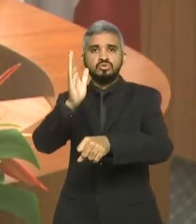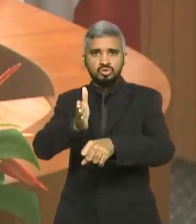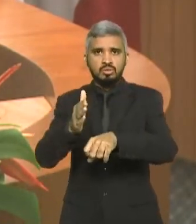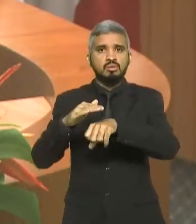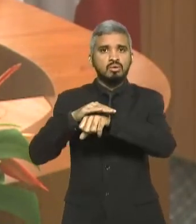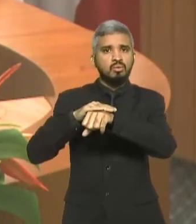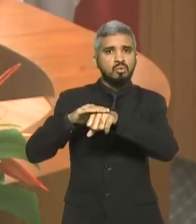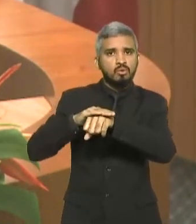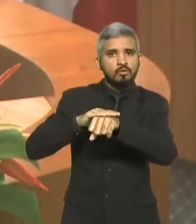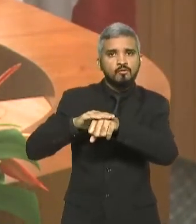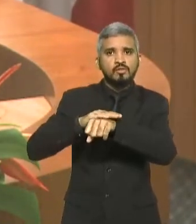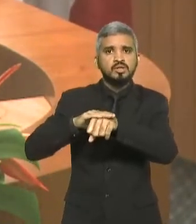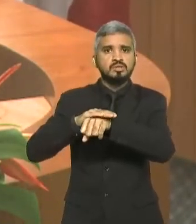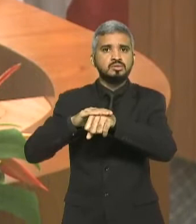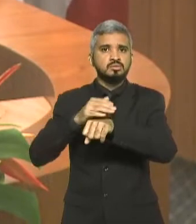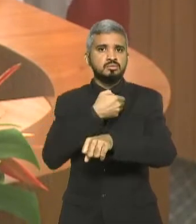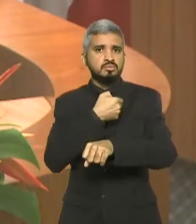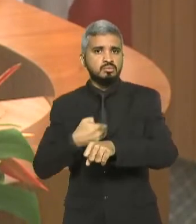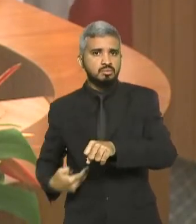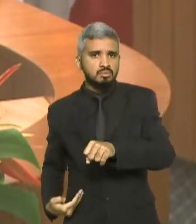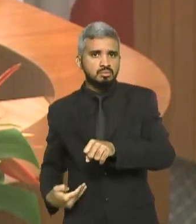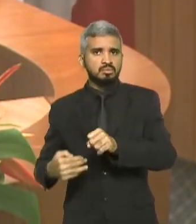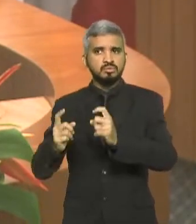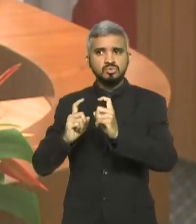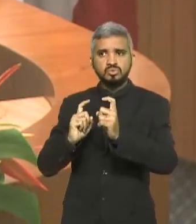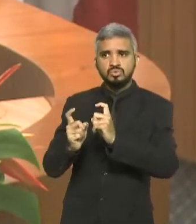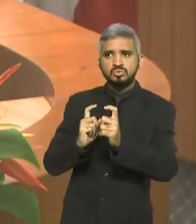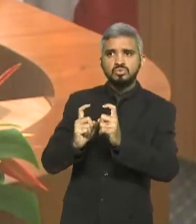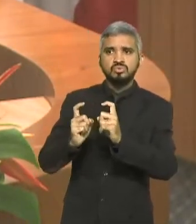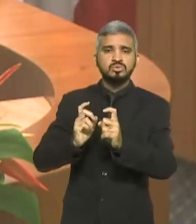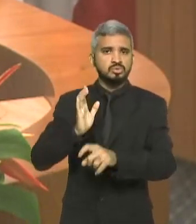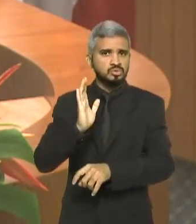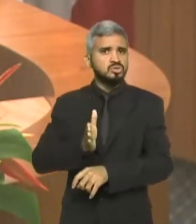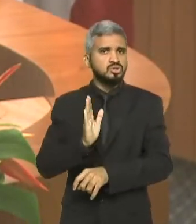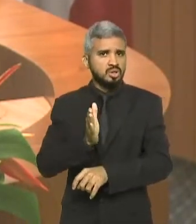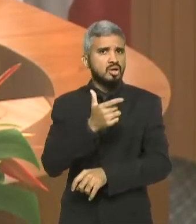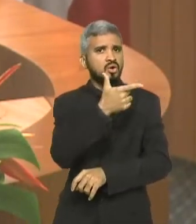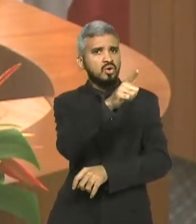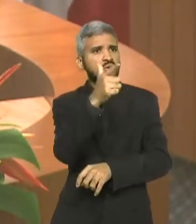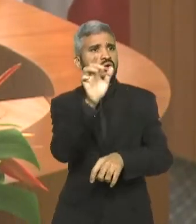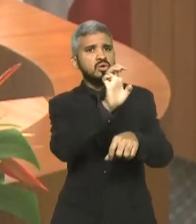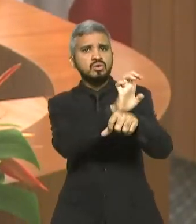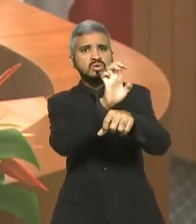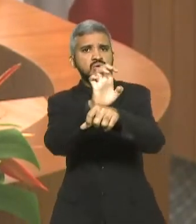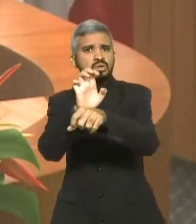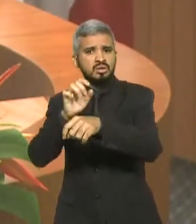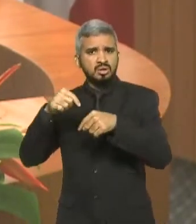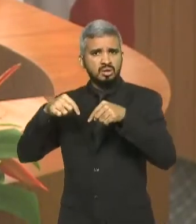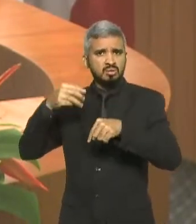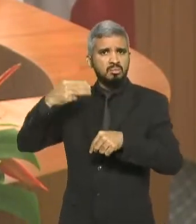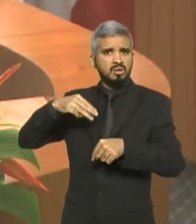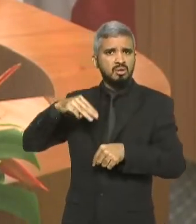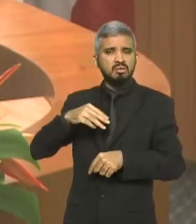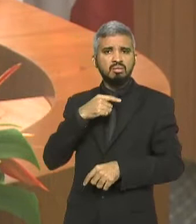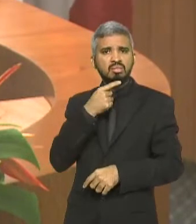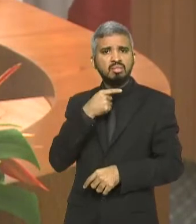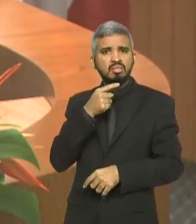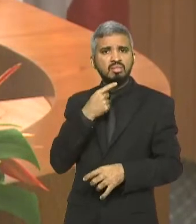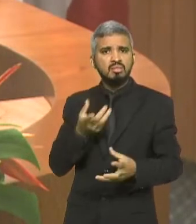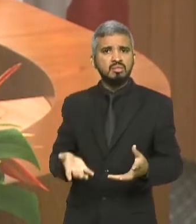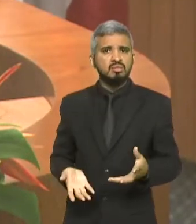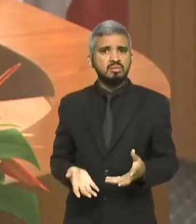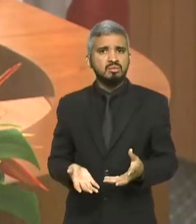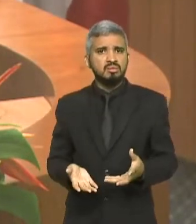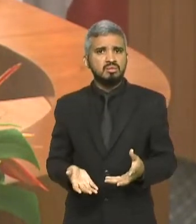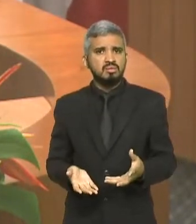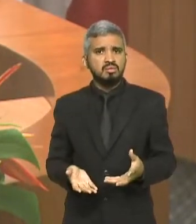uma conversa, um debate, uma discussão sobre isso. E não adianta o governo do Estado dizer que não tem